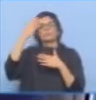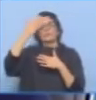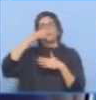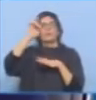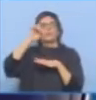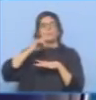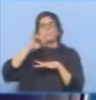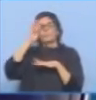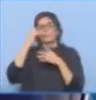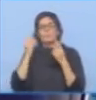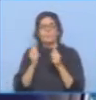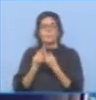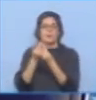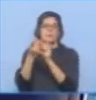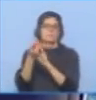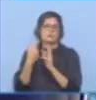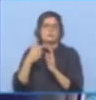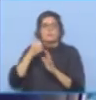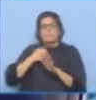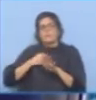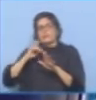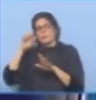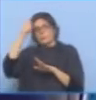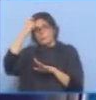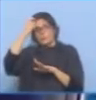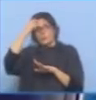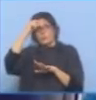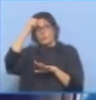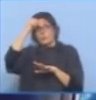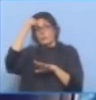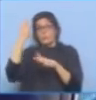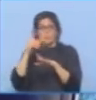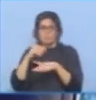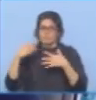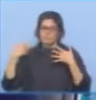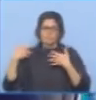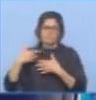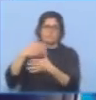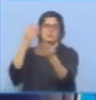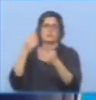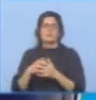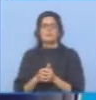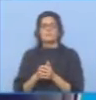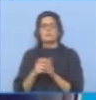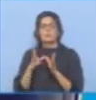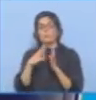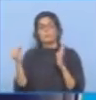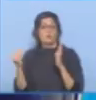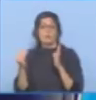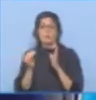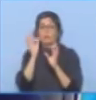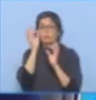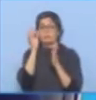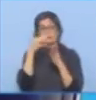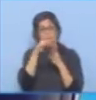depois os atos centrais de sábado e domingo, não é? Portanto, isto é um figurino que se foi formando nas últimas edições, não é? E acho que tem estado fixo. Sim. Isso